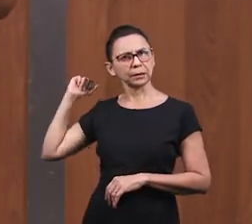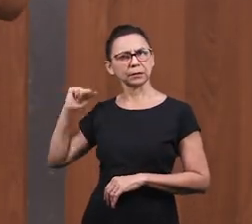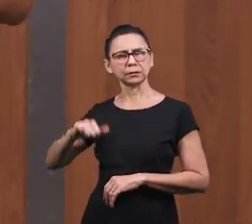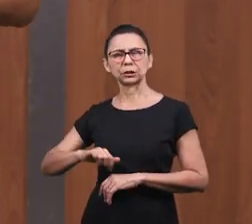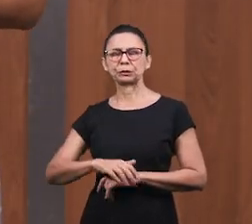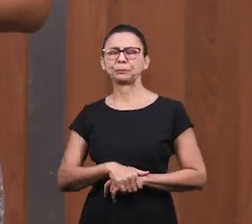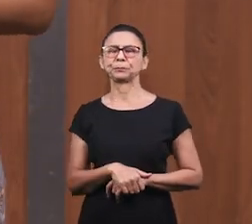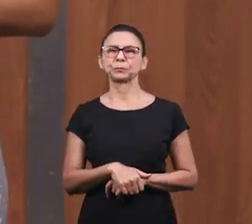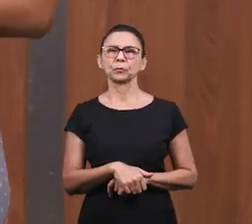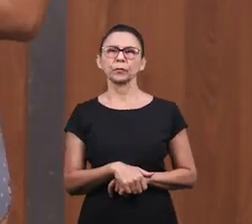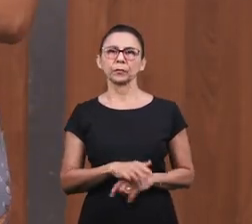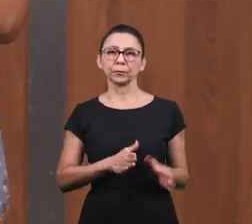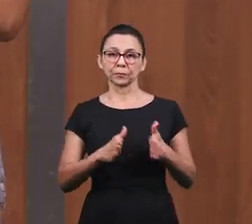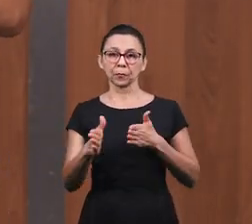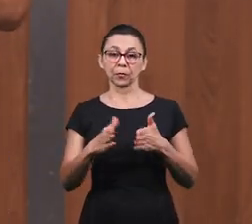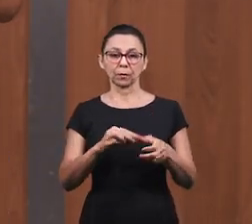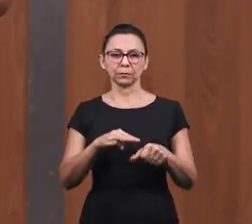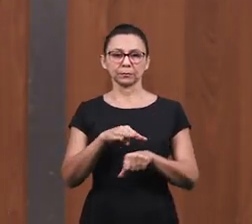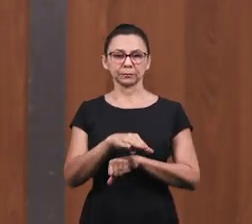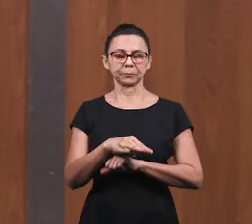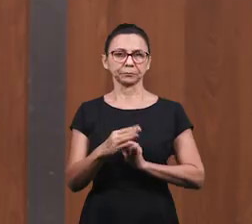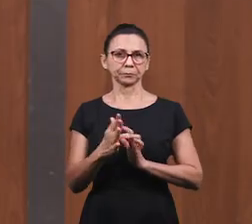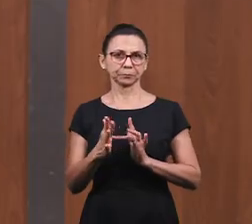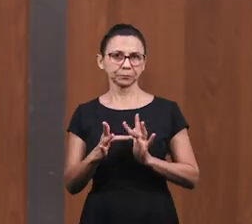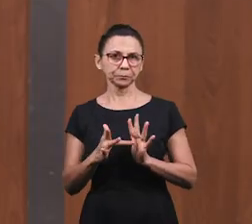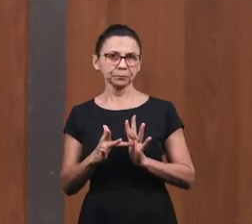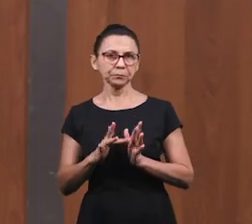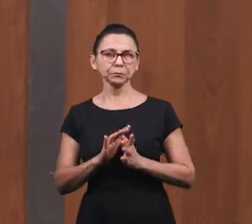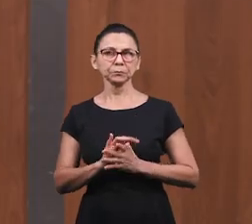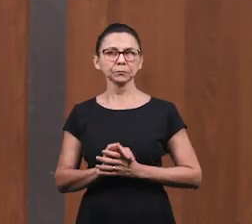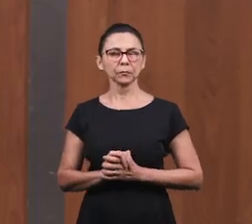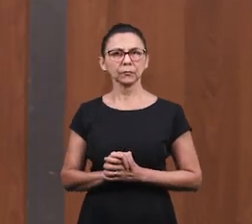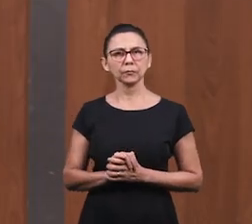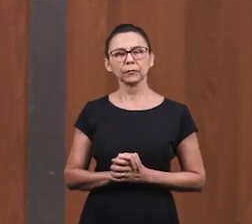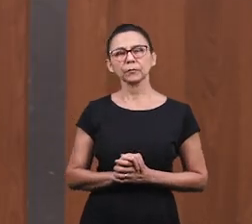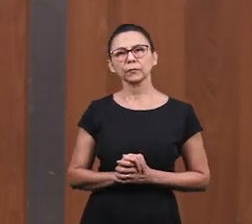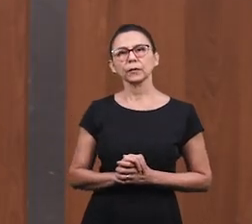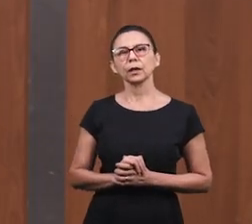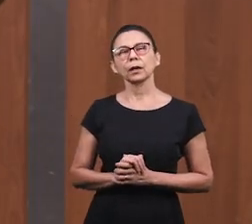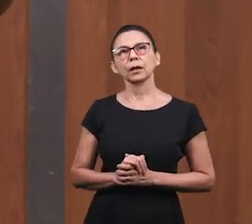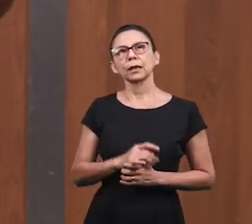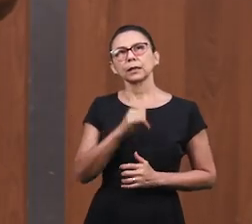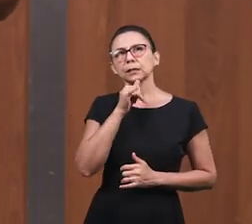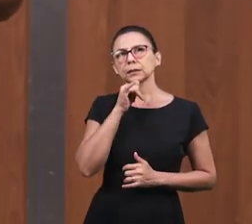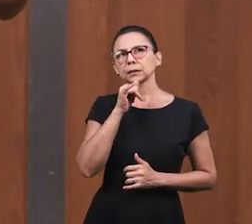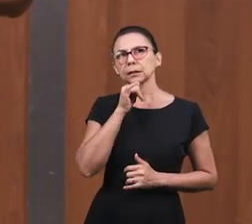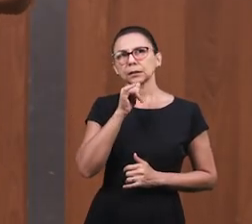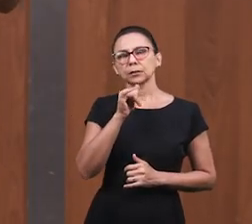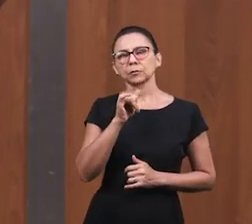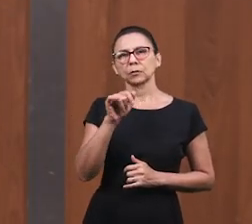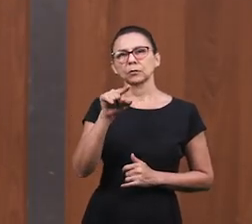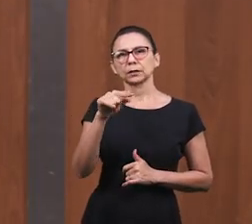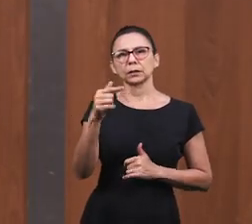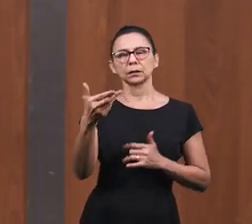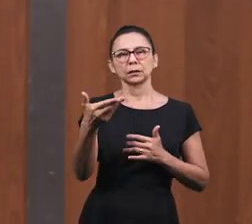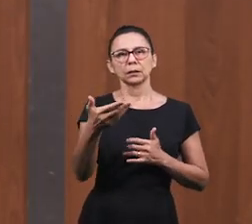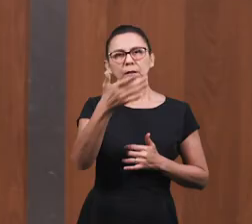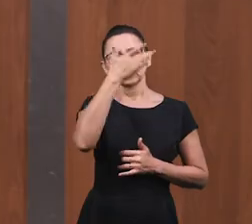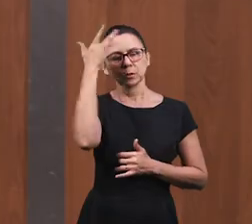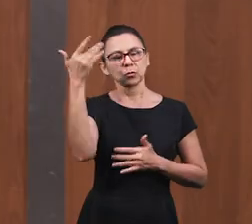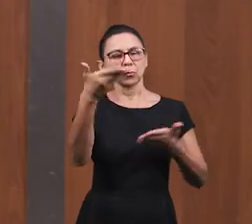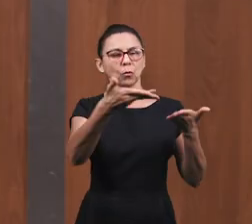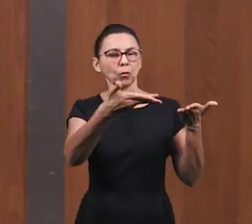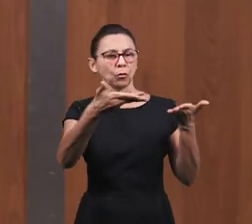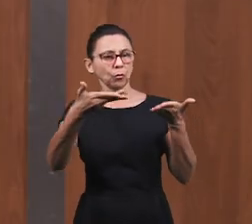no seu ministério, quando alguém era convidado a ir na casa de uma pessoa, o dono da